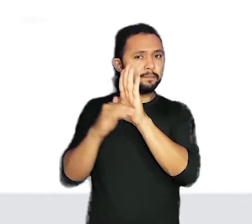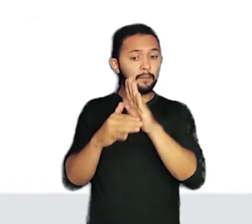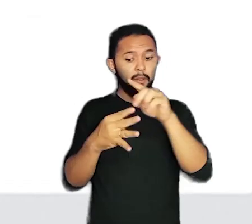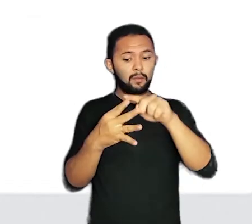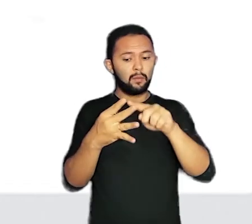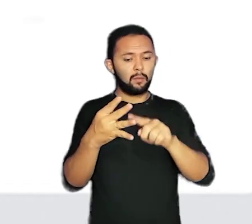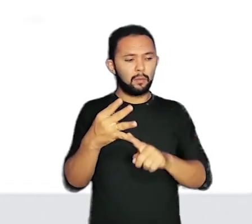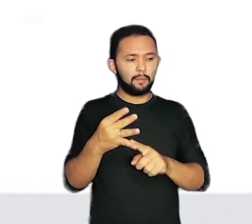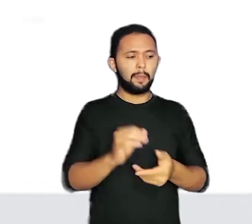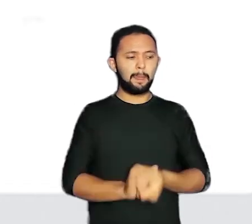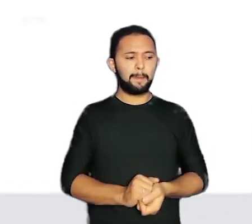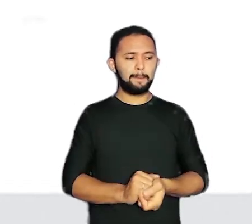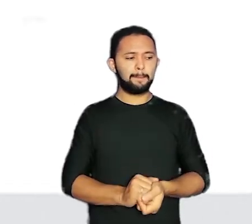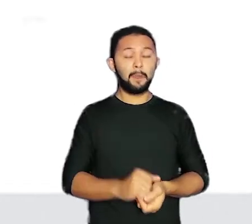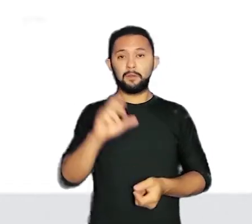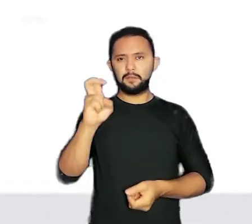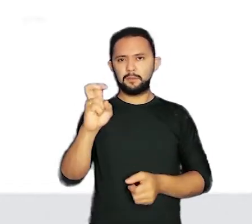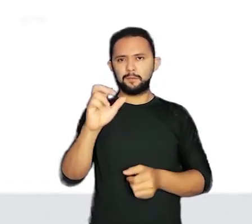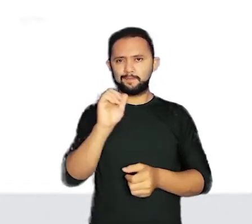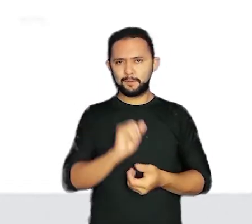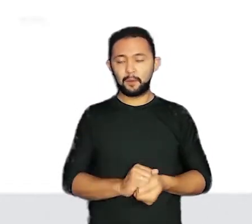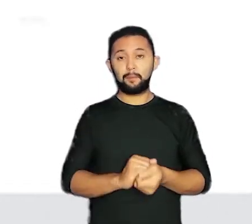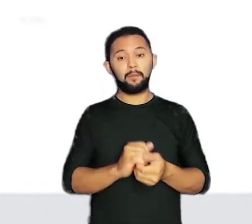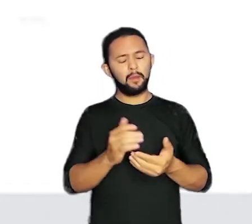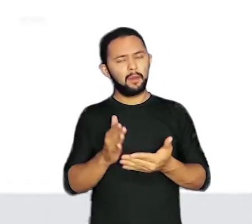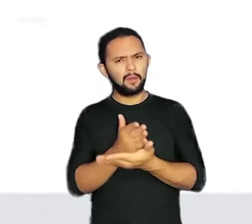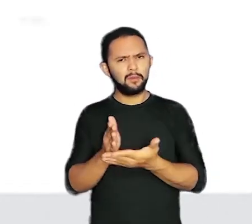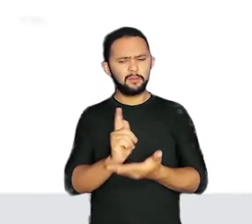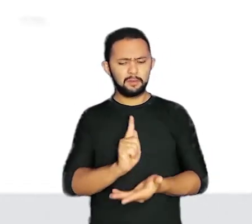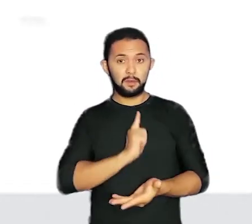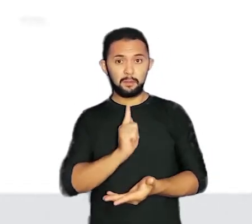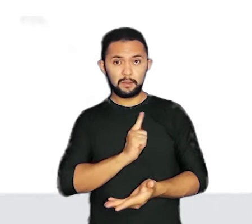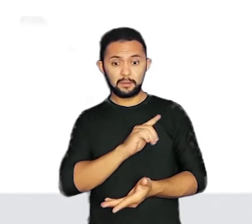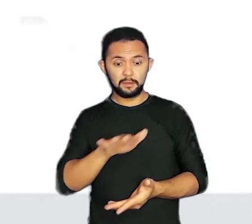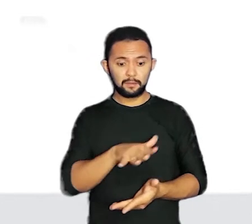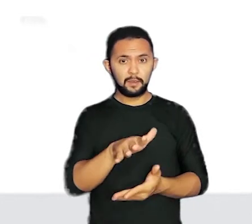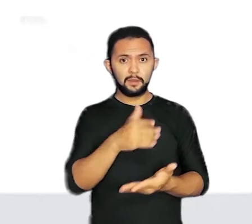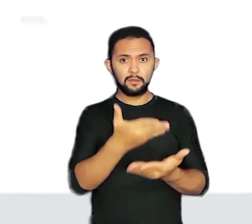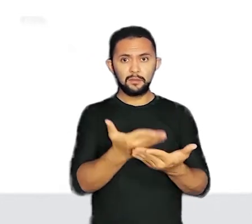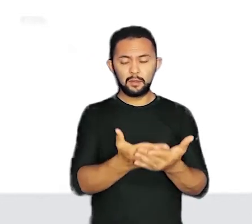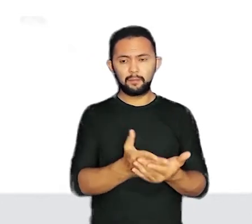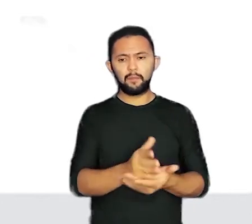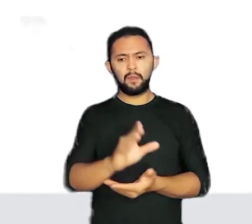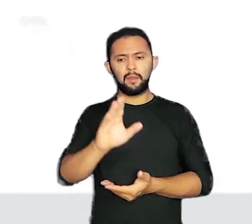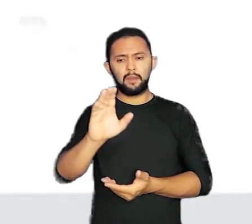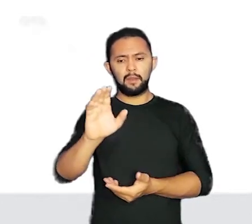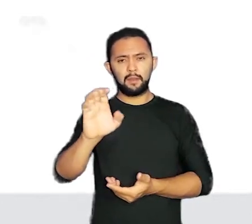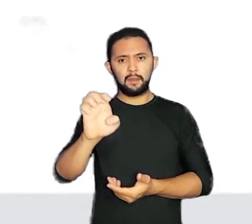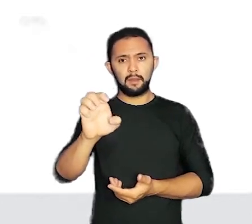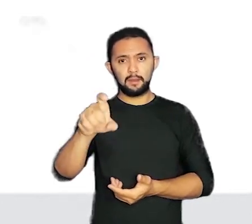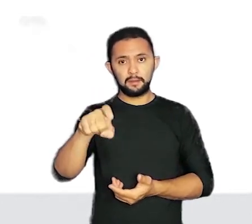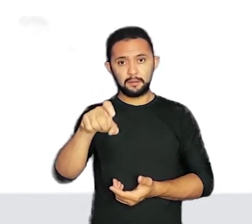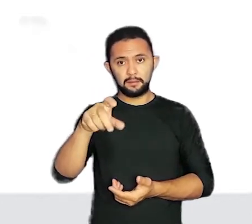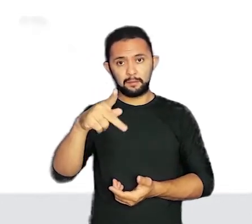ser inexistente. Lembrando que algumas gramáticas vão trazer o sujeito implícito com outras nomenclaturas, que